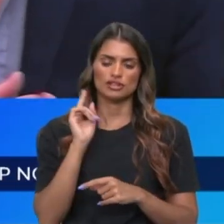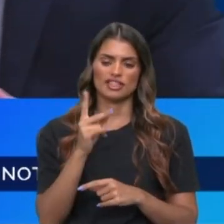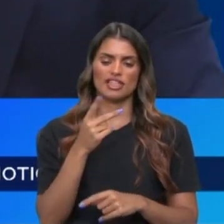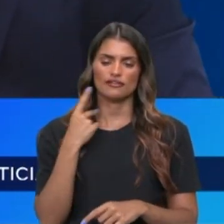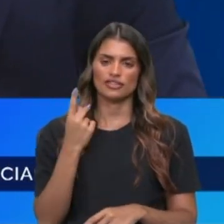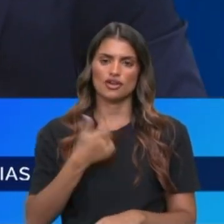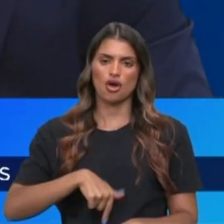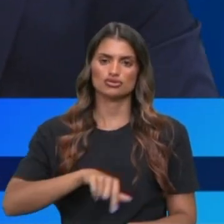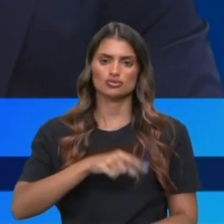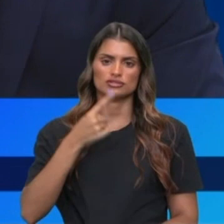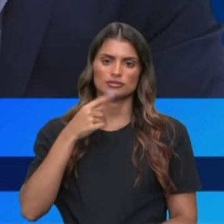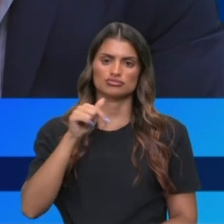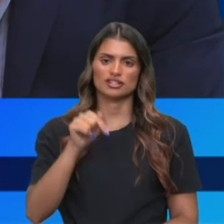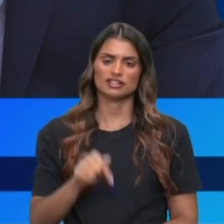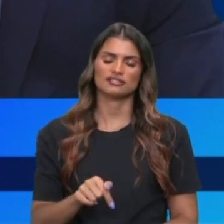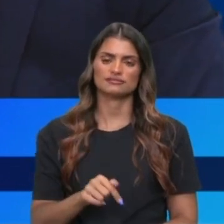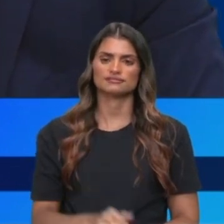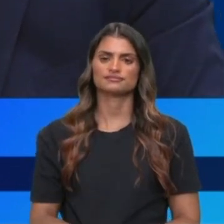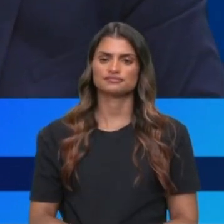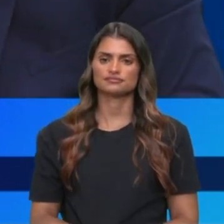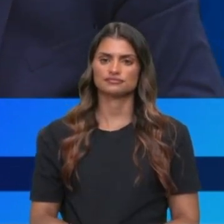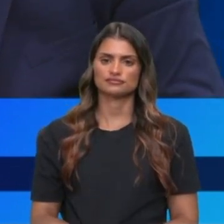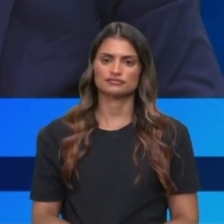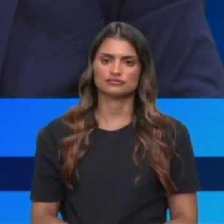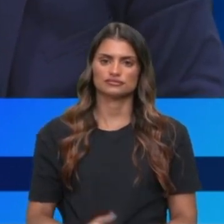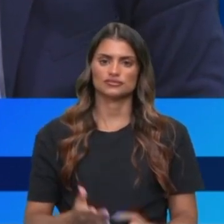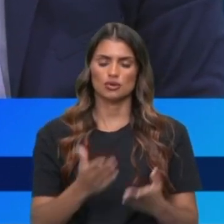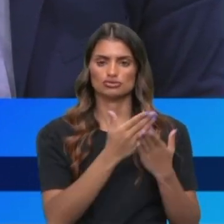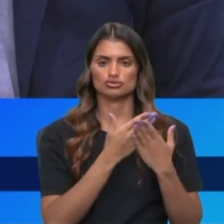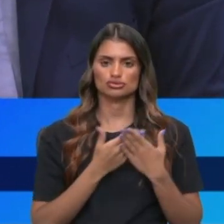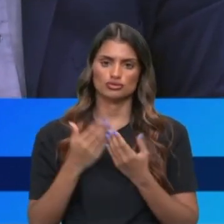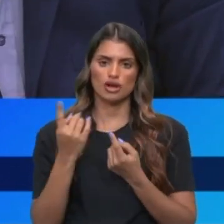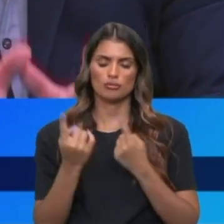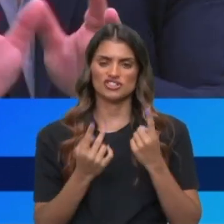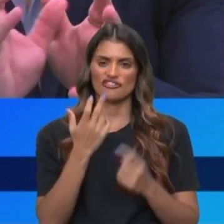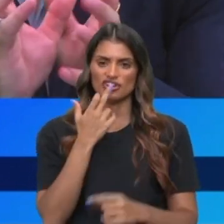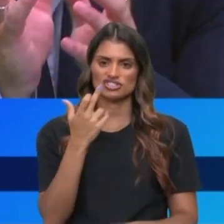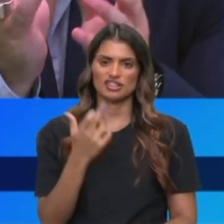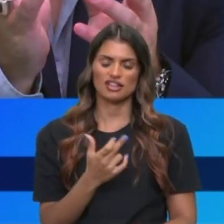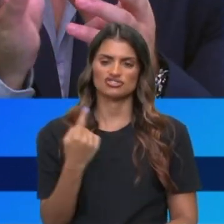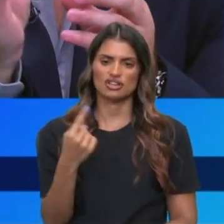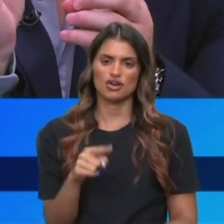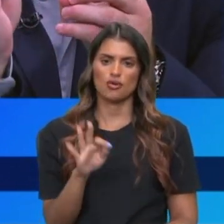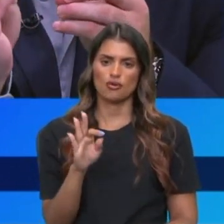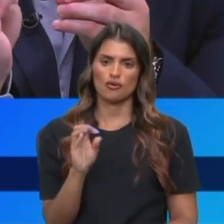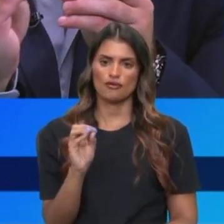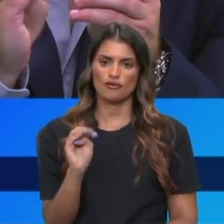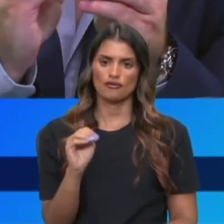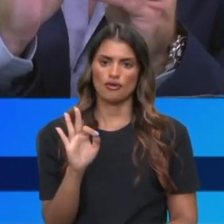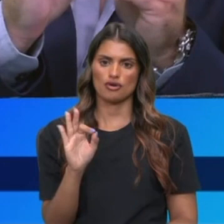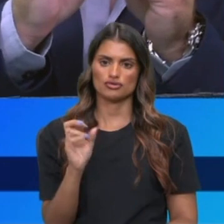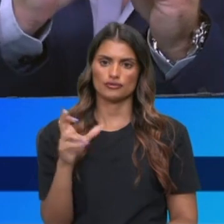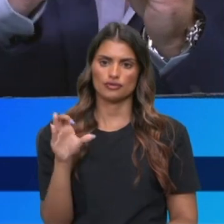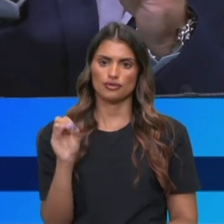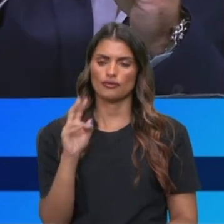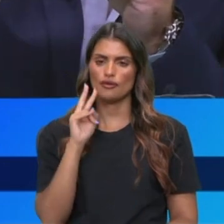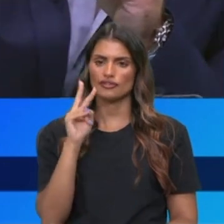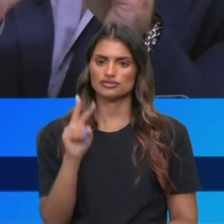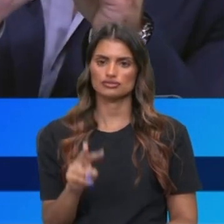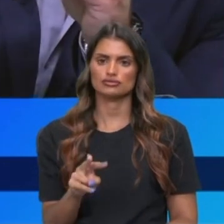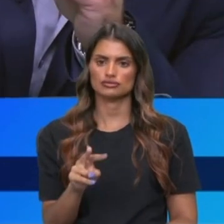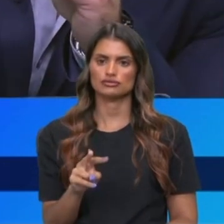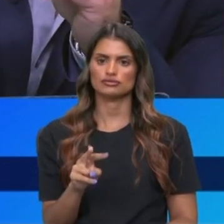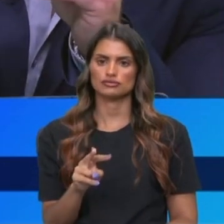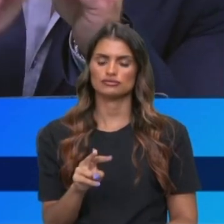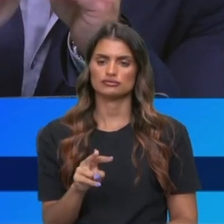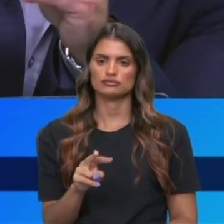nós conhecemos aqui na Terra. É um estudo que, apesar de tudo, tem aqui algumas fragilidades. Este fósforo foi encontrado numa